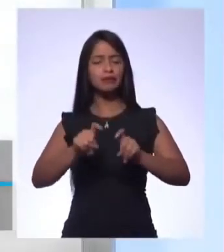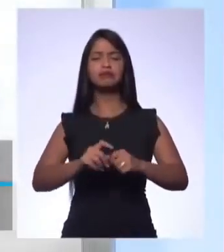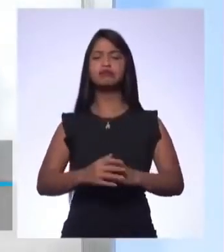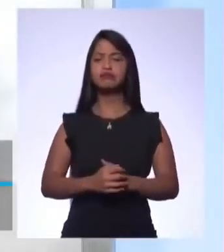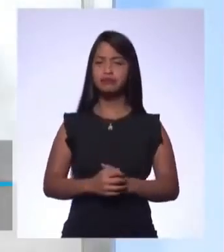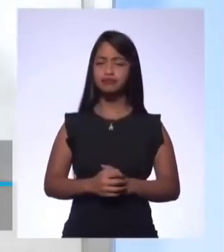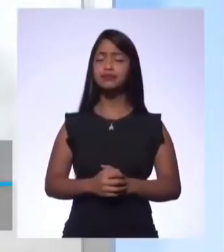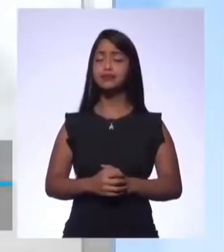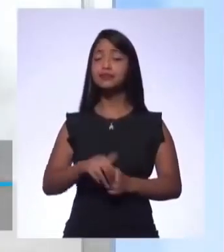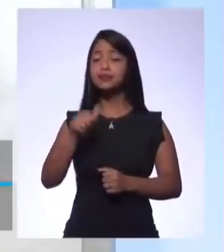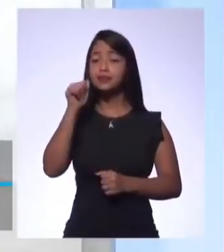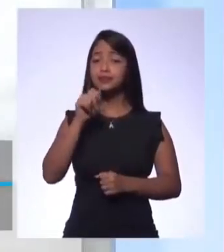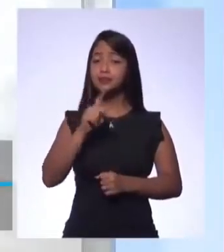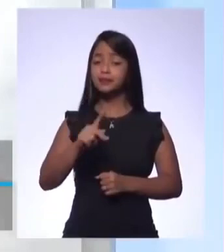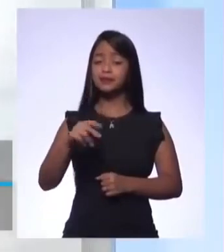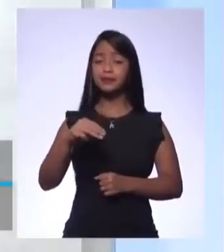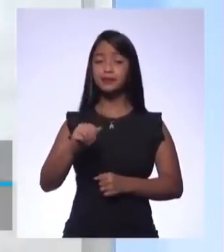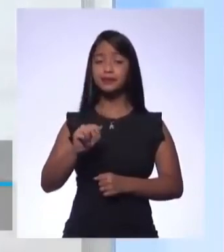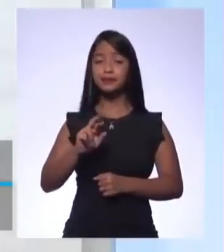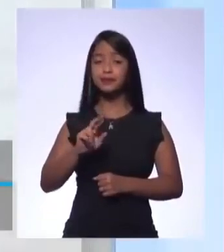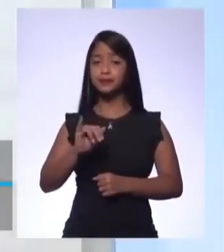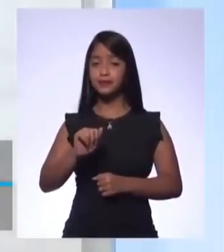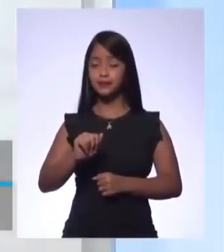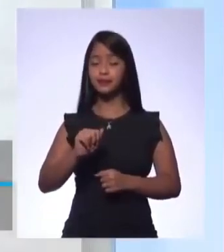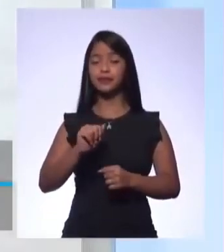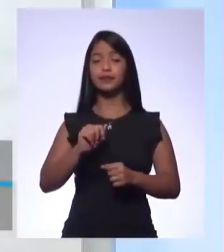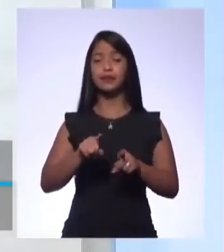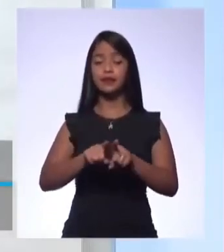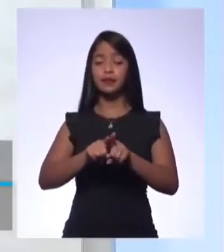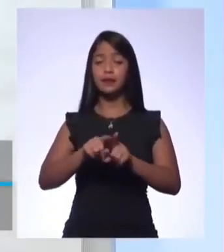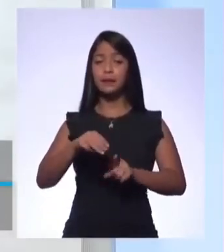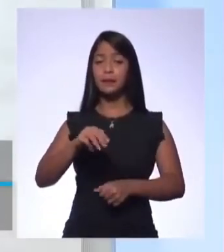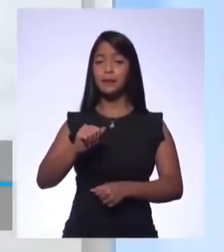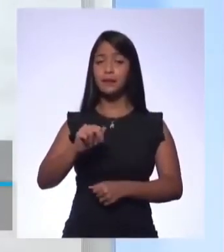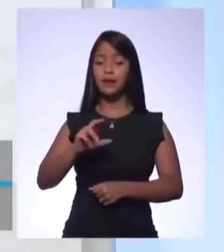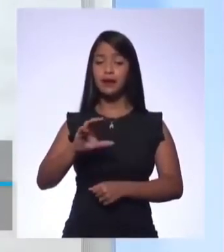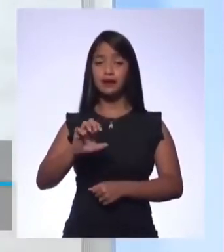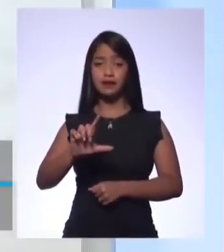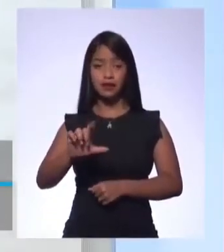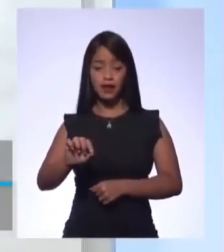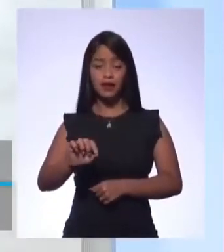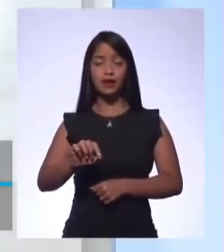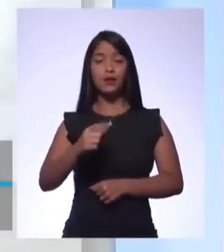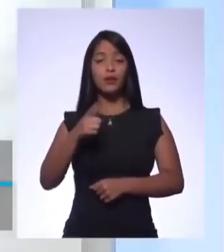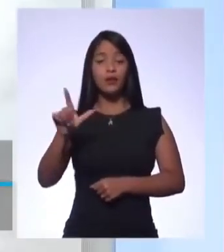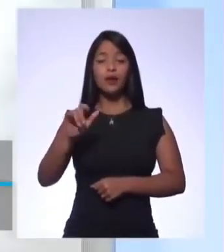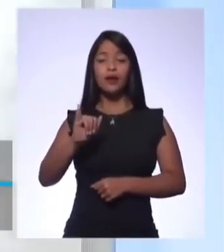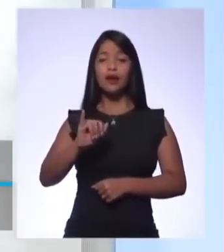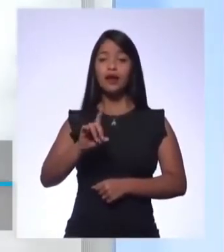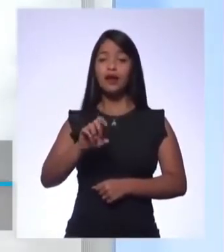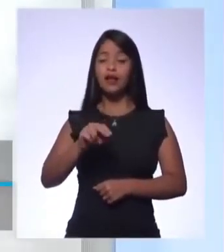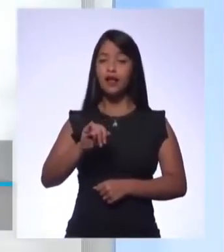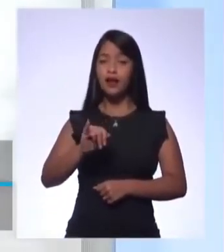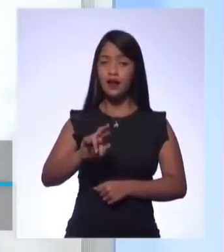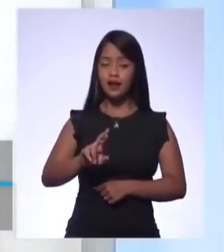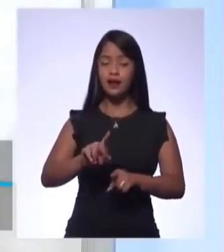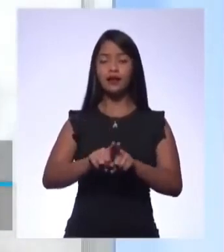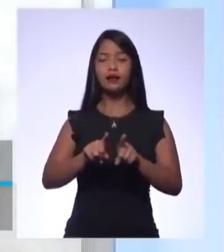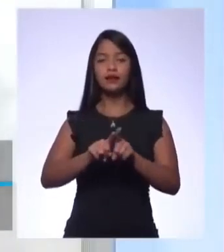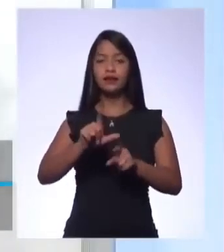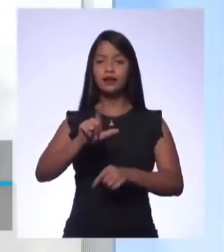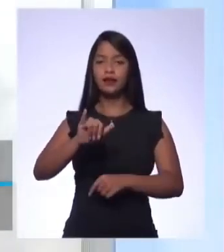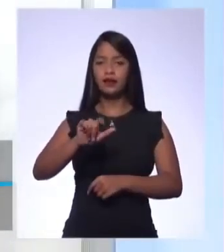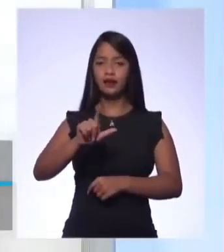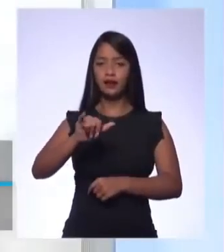A professora Maria Lúcia, o professor Marcelo Antônio, a Idenir falando a página, a professora Lilian